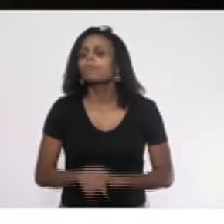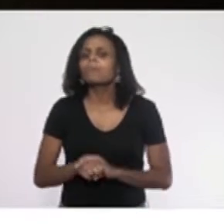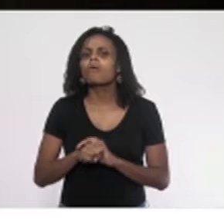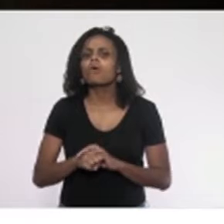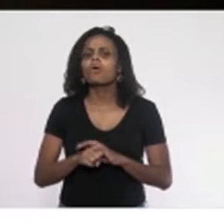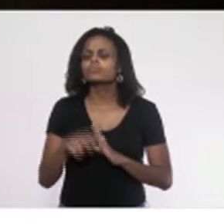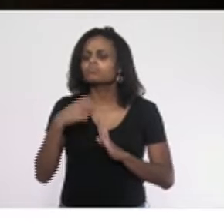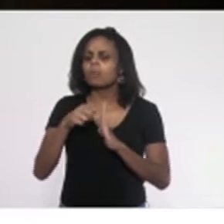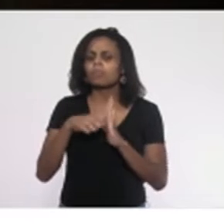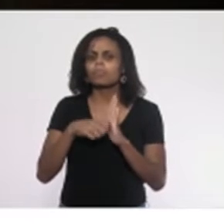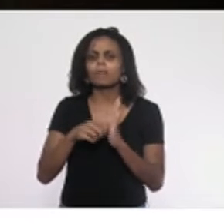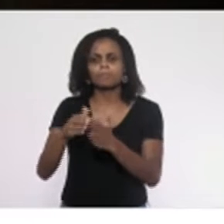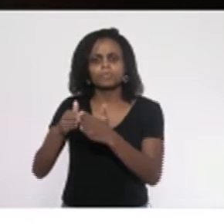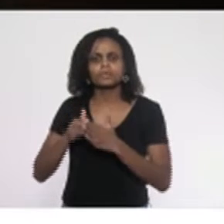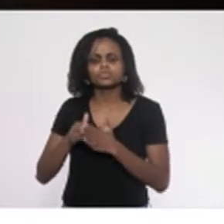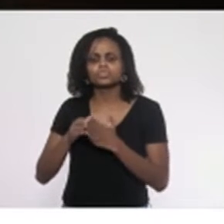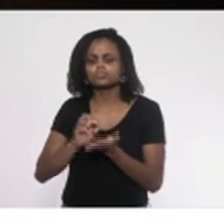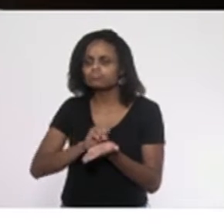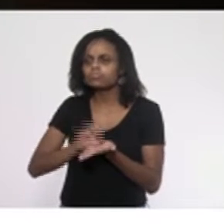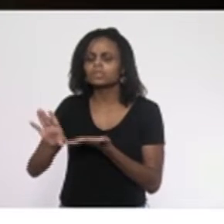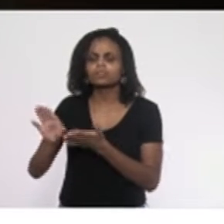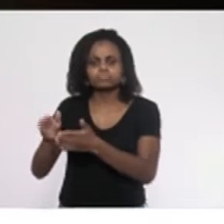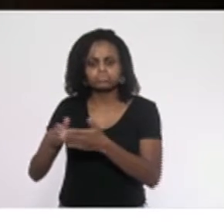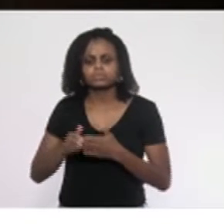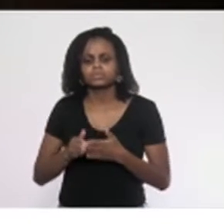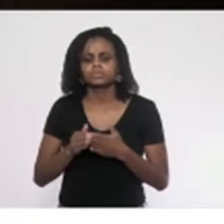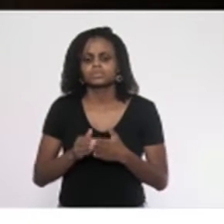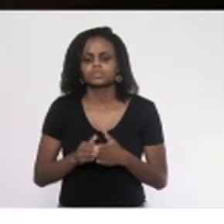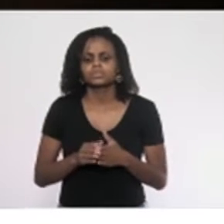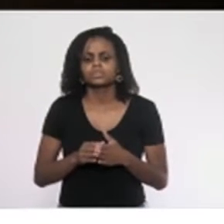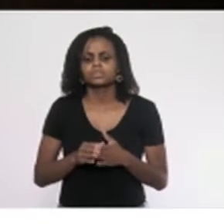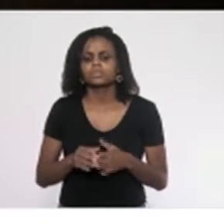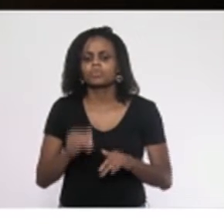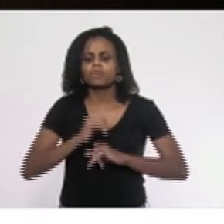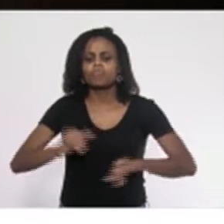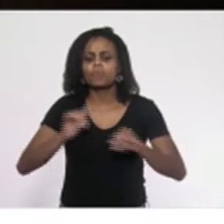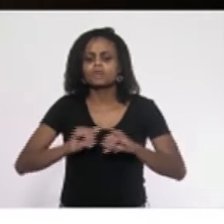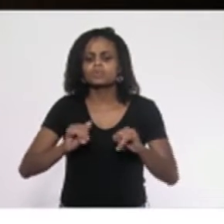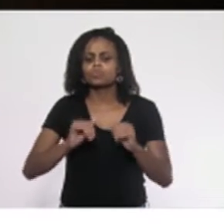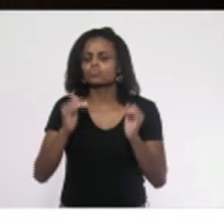uma informação que não é, ou pelo menos não deve ser, escondida.